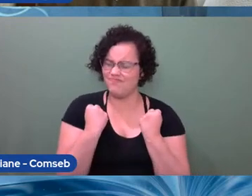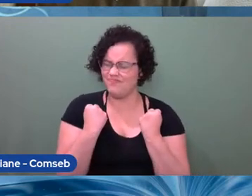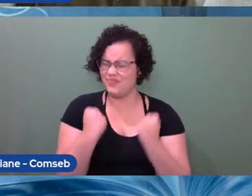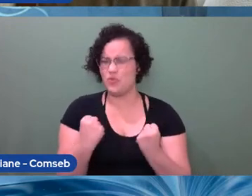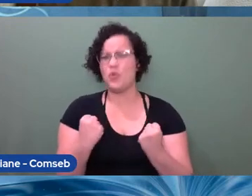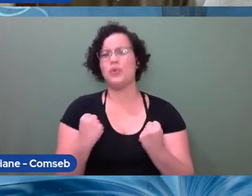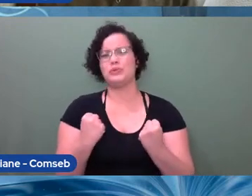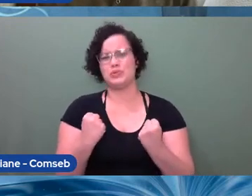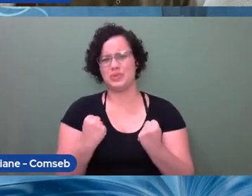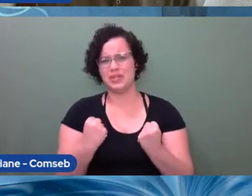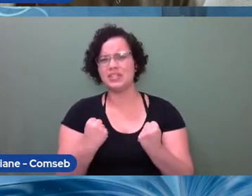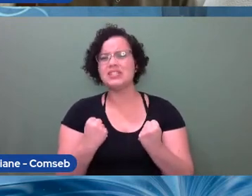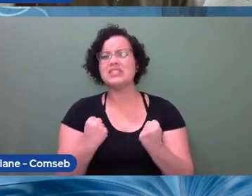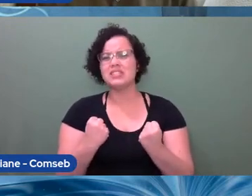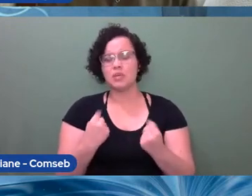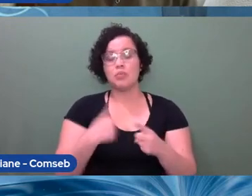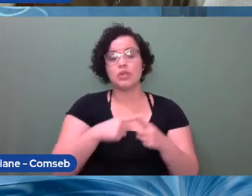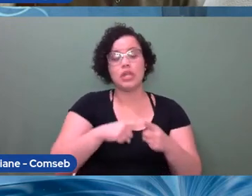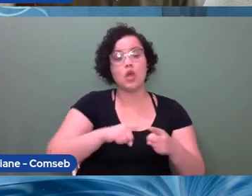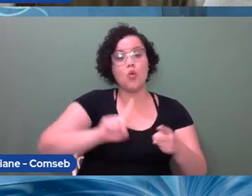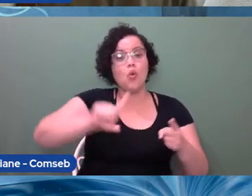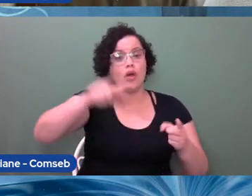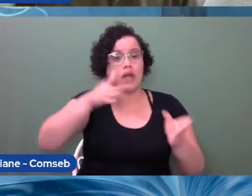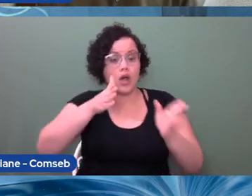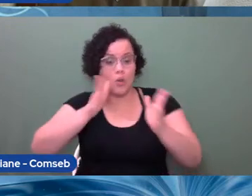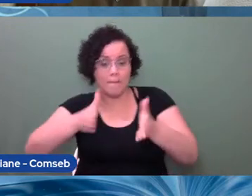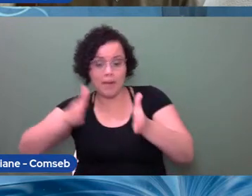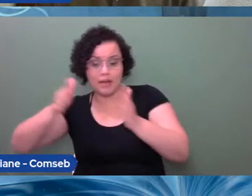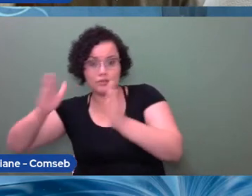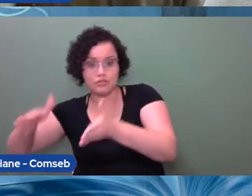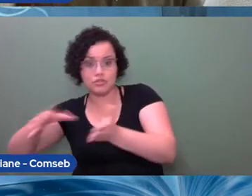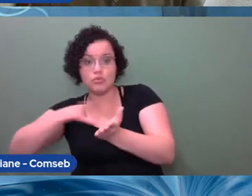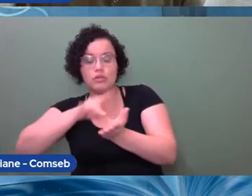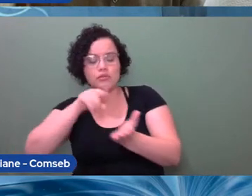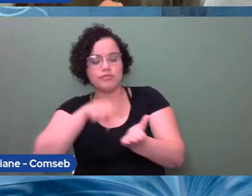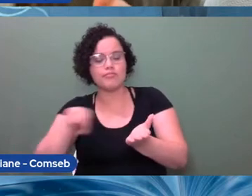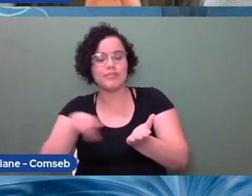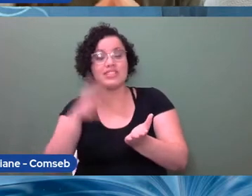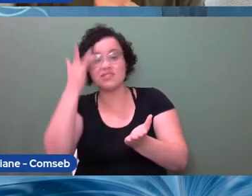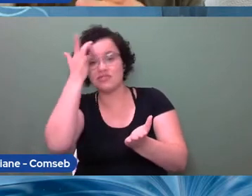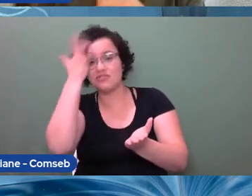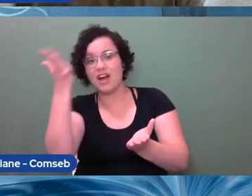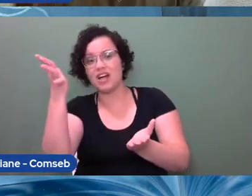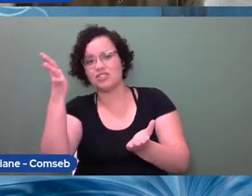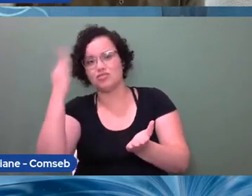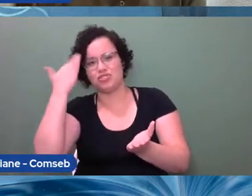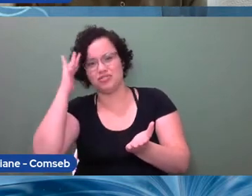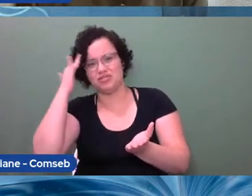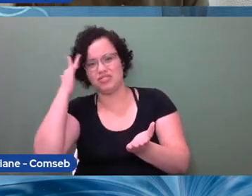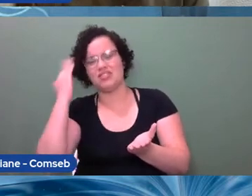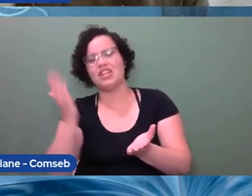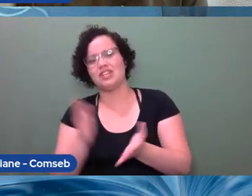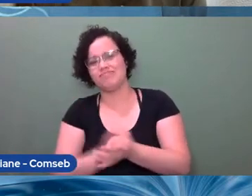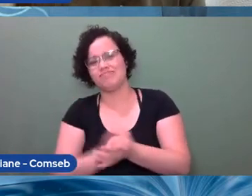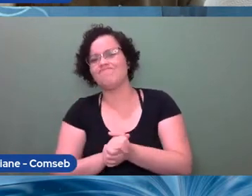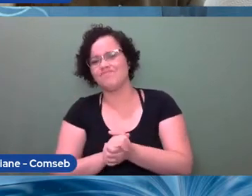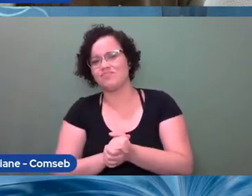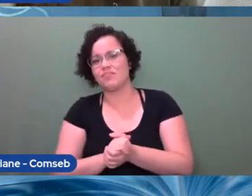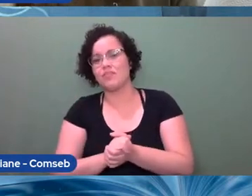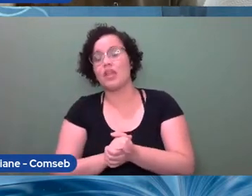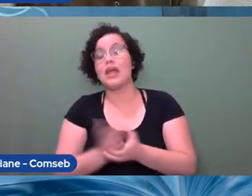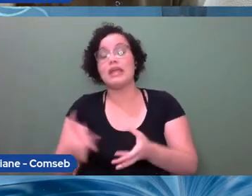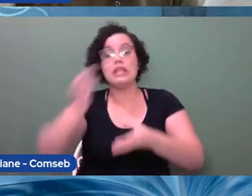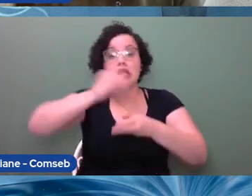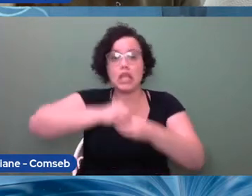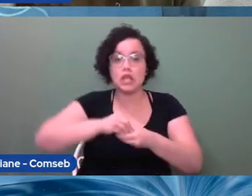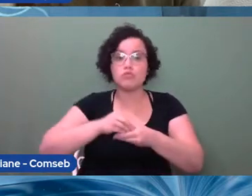para entender as outras partes do Livro dos Espíritos. Isso mesmo. Dentro do âmbito da comunicação, né,